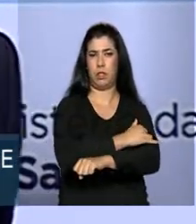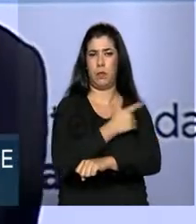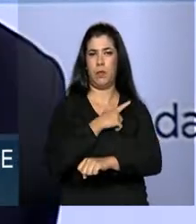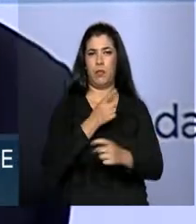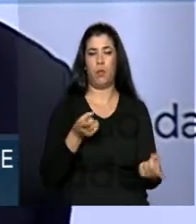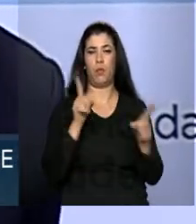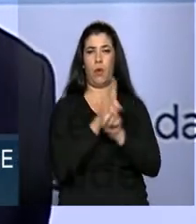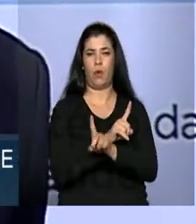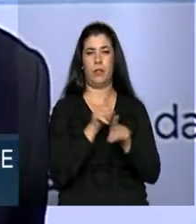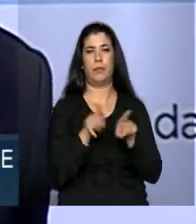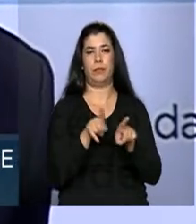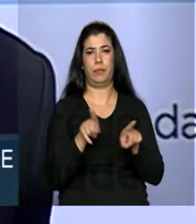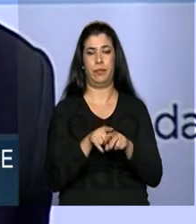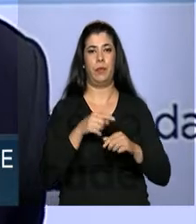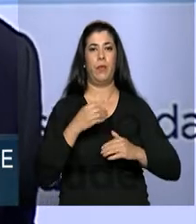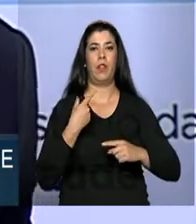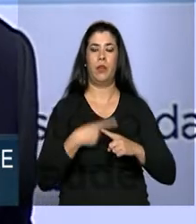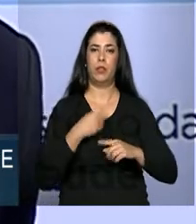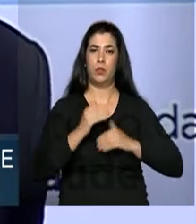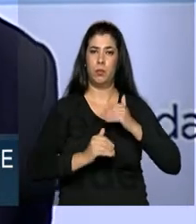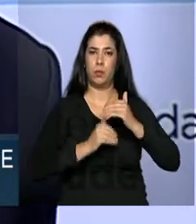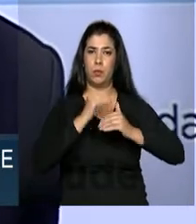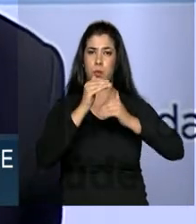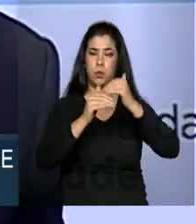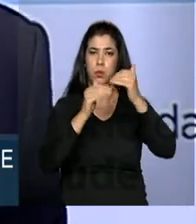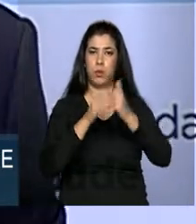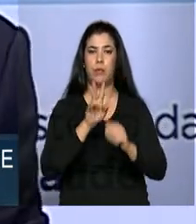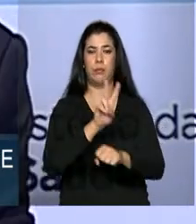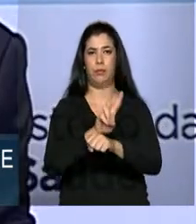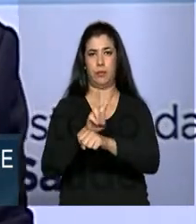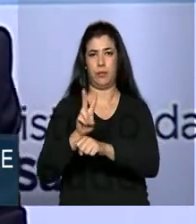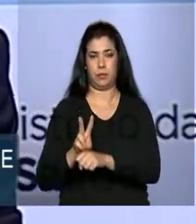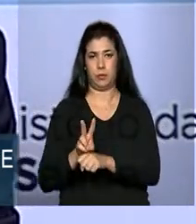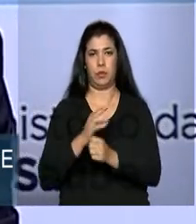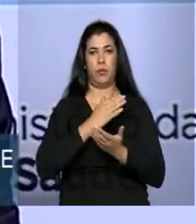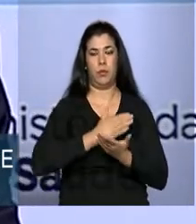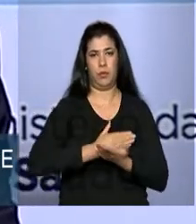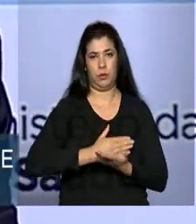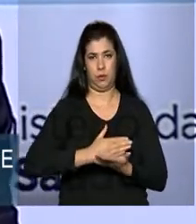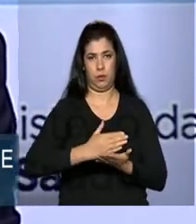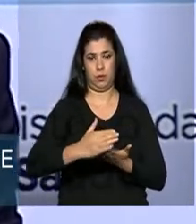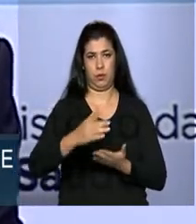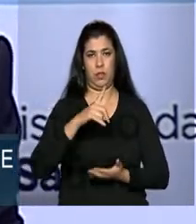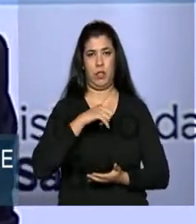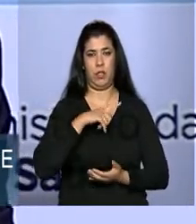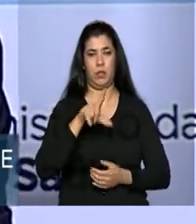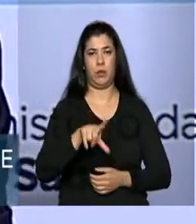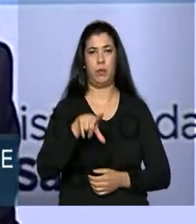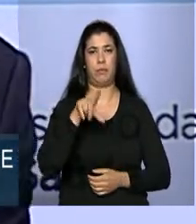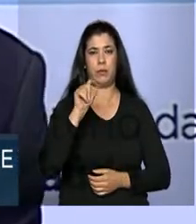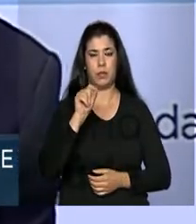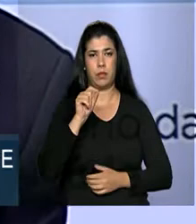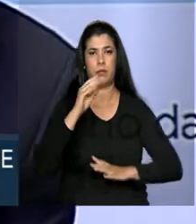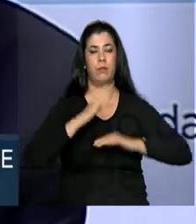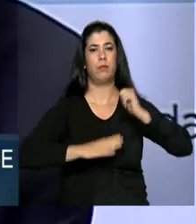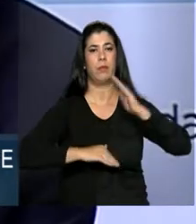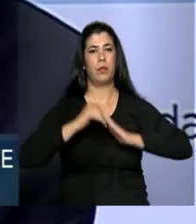crescimento disparando. Nós estamos progressivamente começando a deter. A partir do momento que nós tivermos a